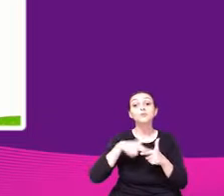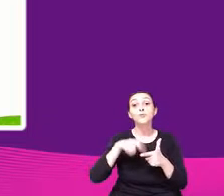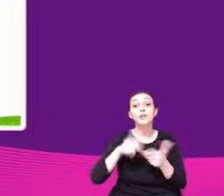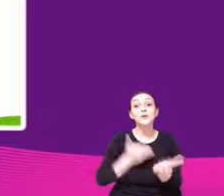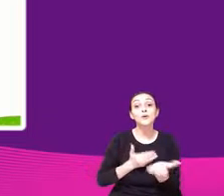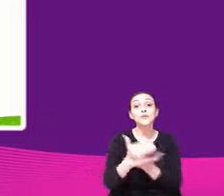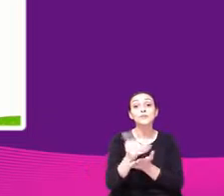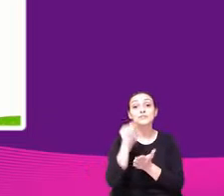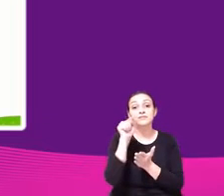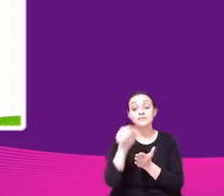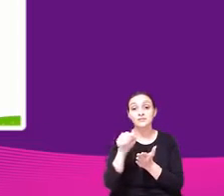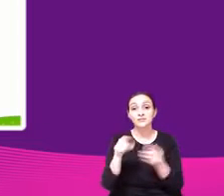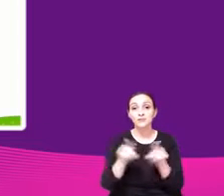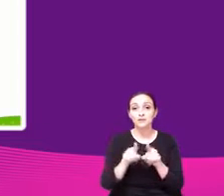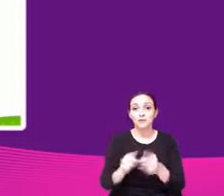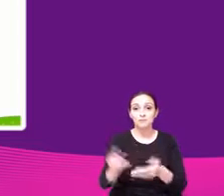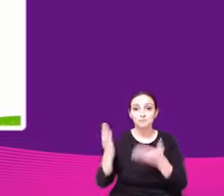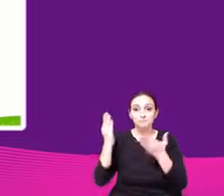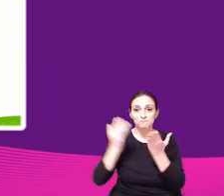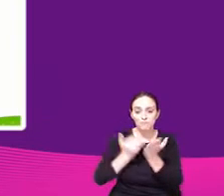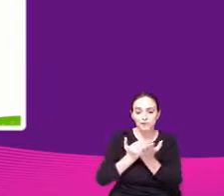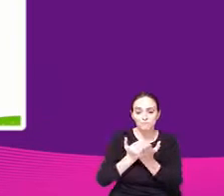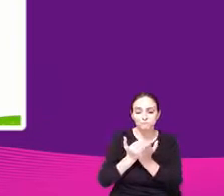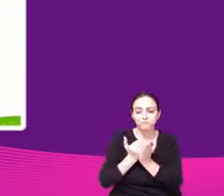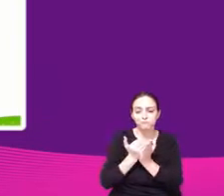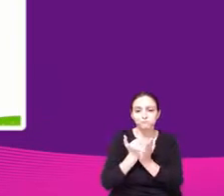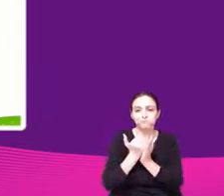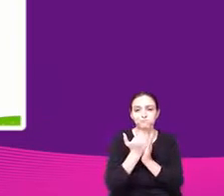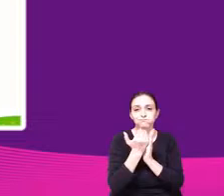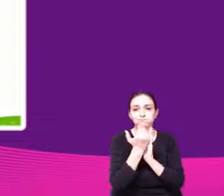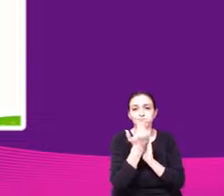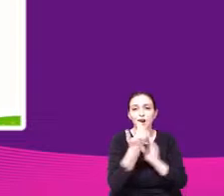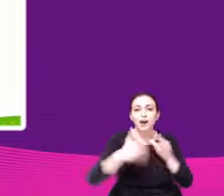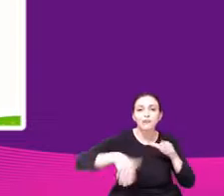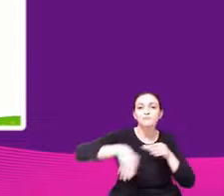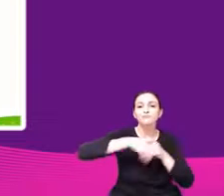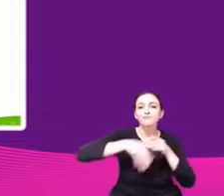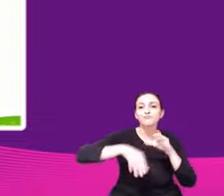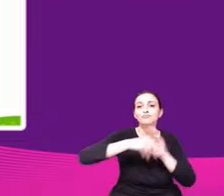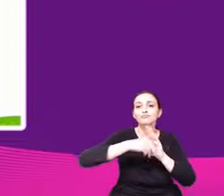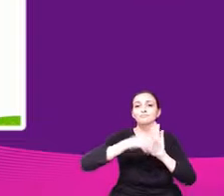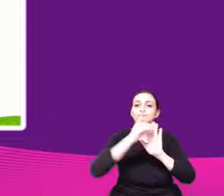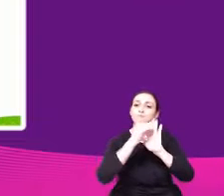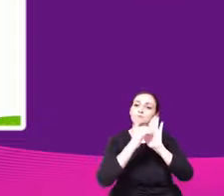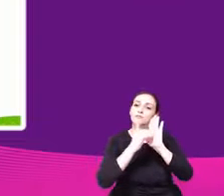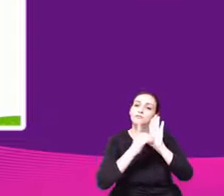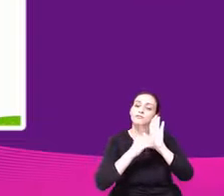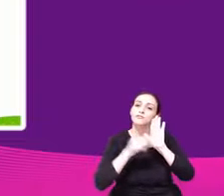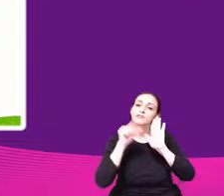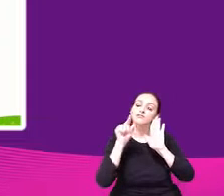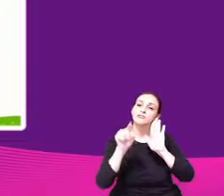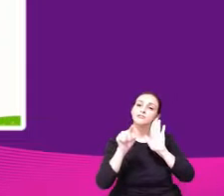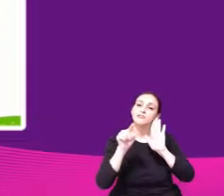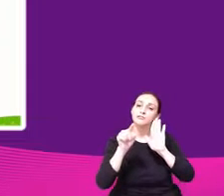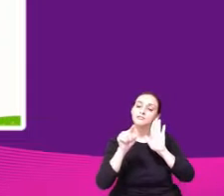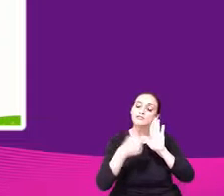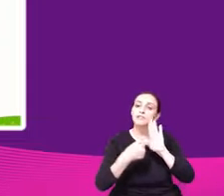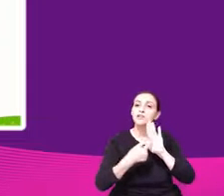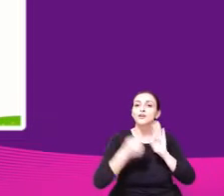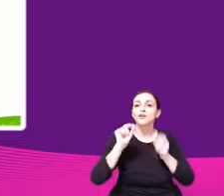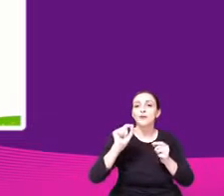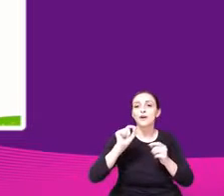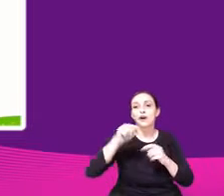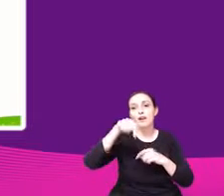também, né, e começa a extrapolar a questão de implementação de diretrizes puramente dita para a questão